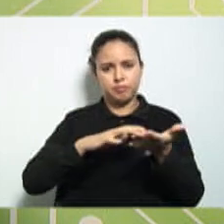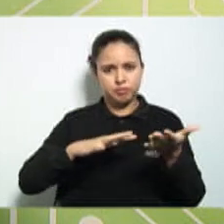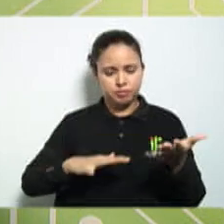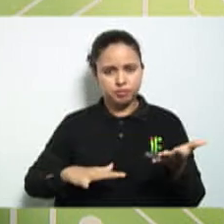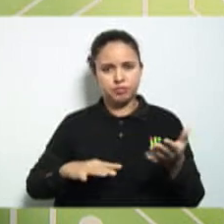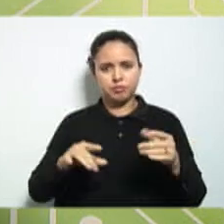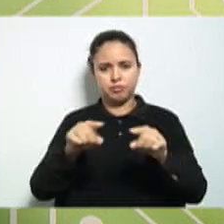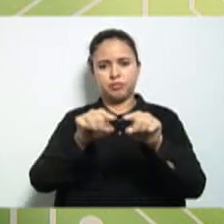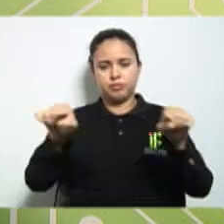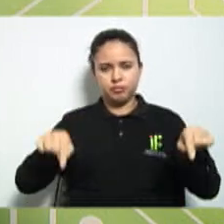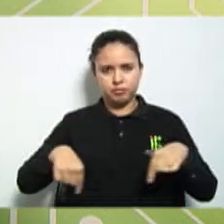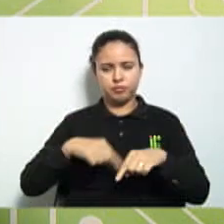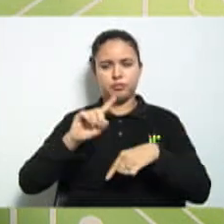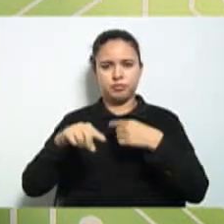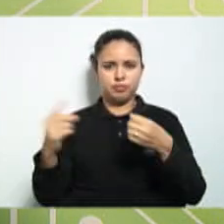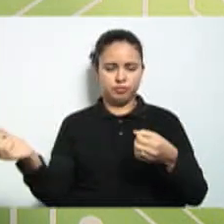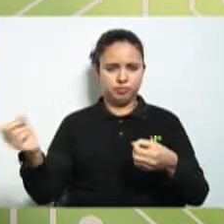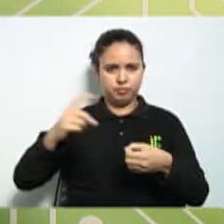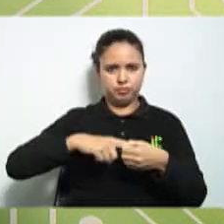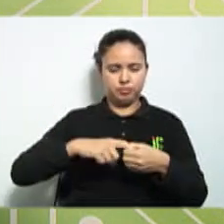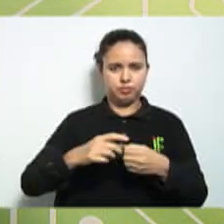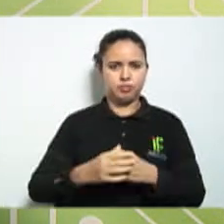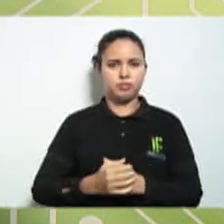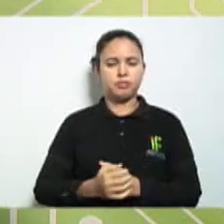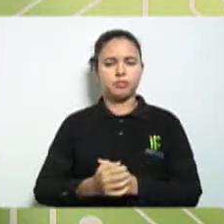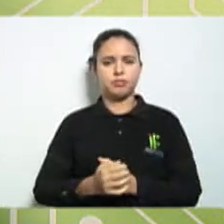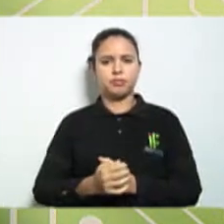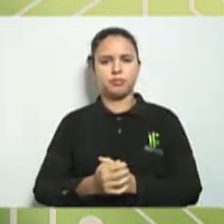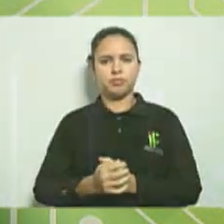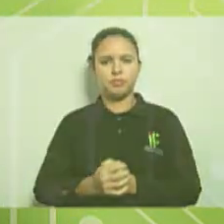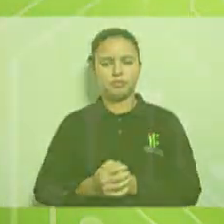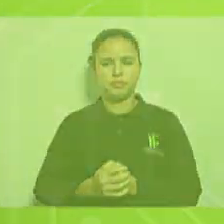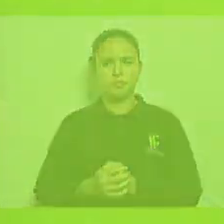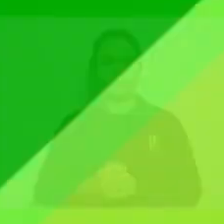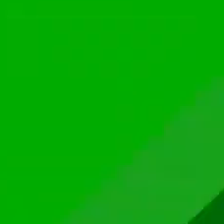de sala. Daqui a pouquinho retornamos. Até lá.